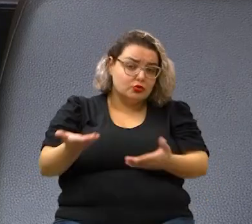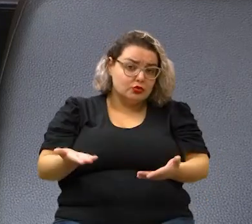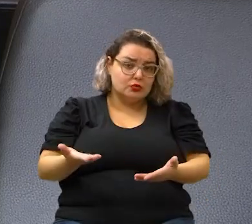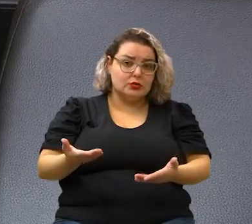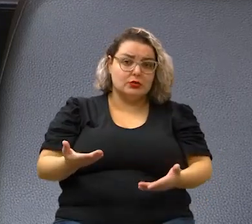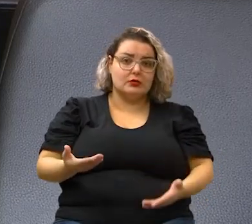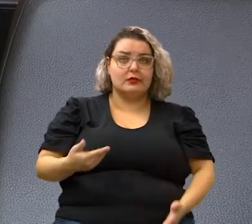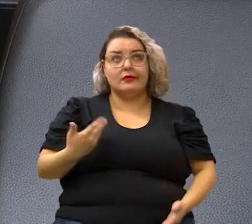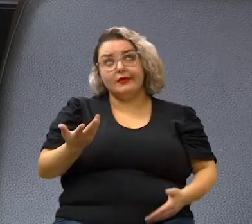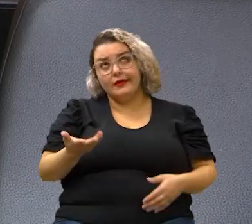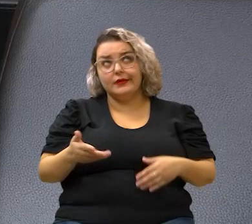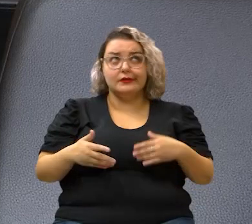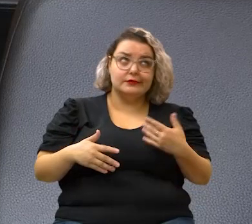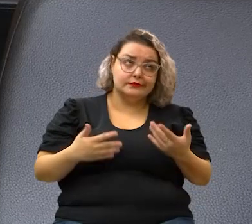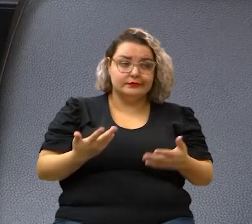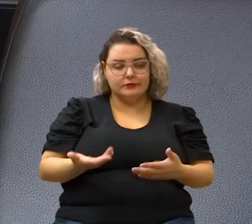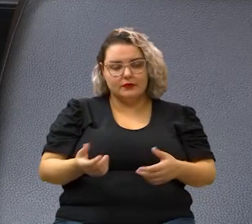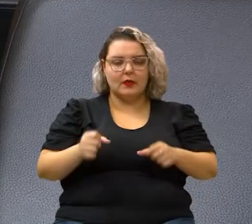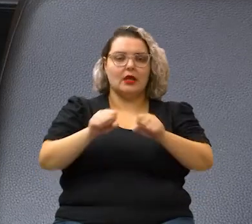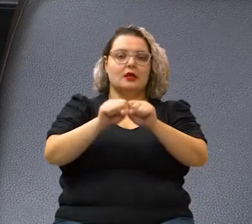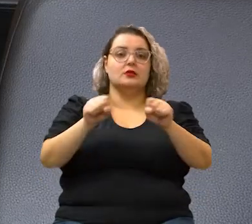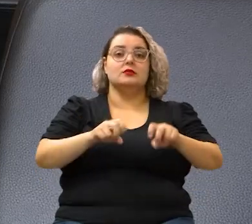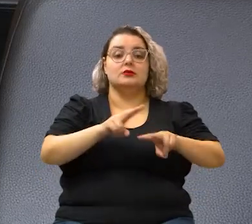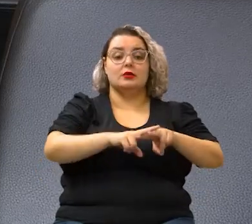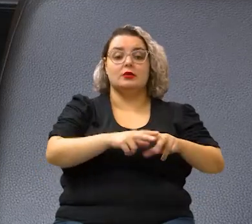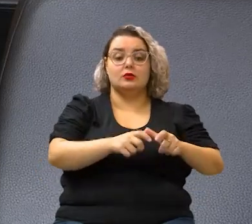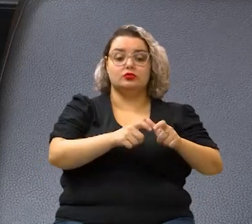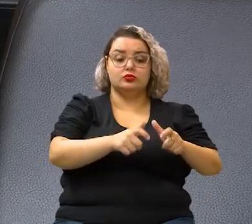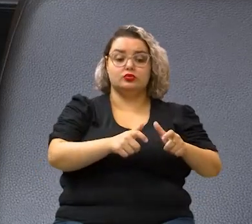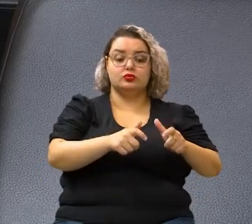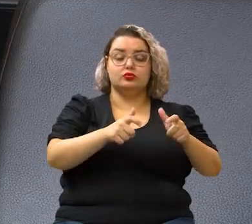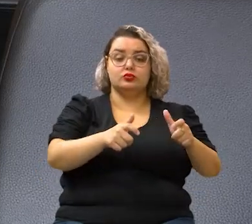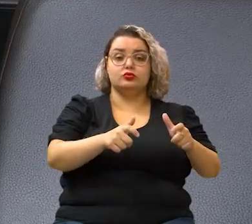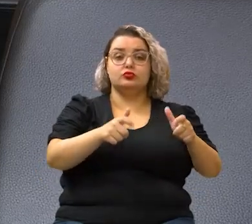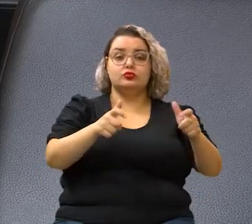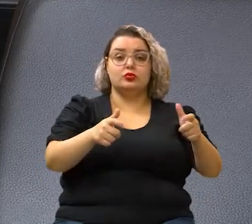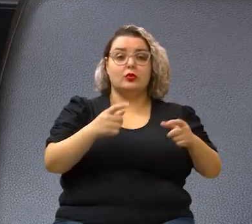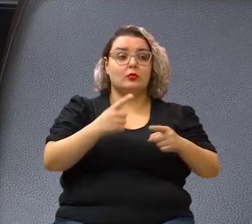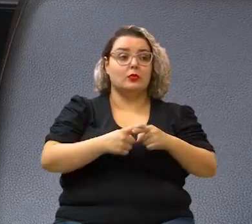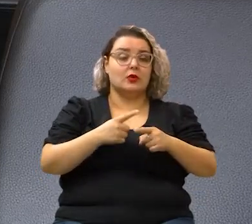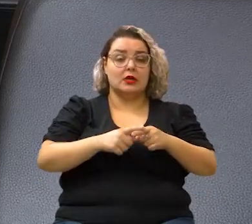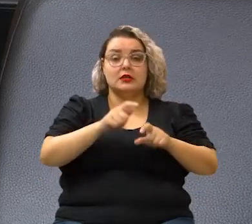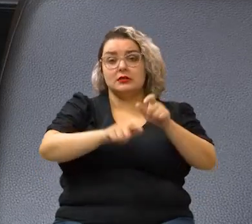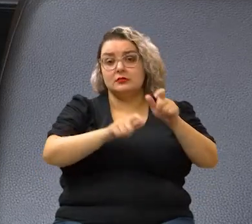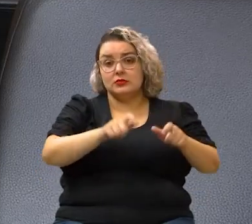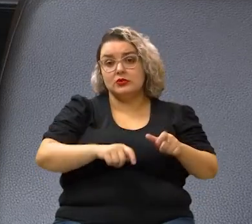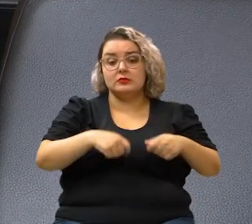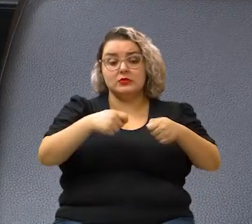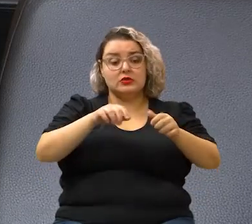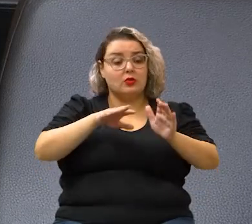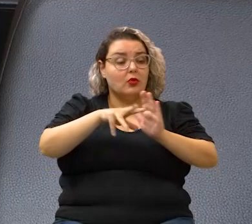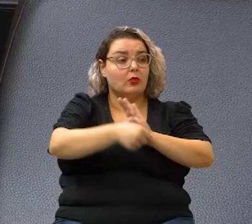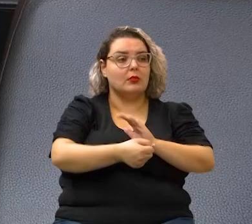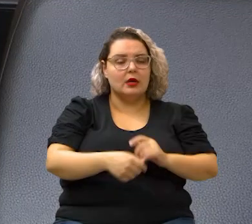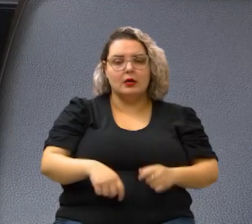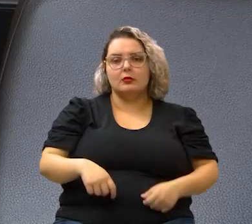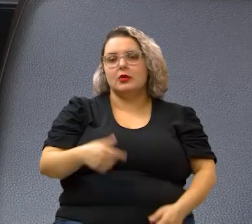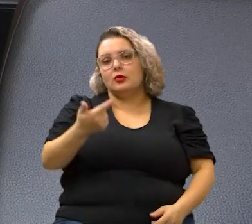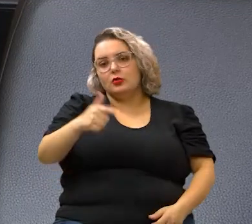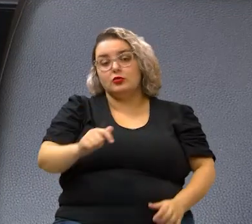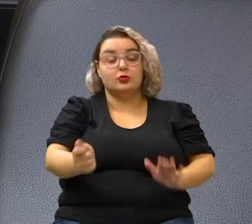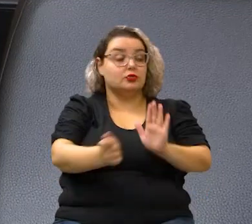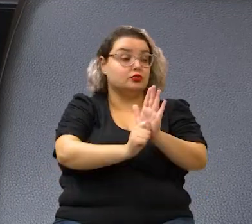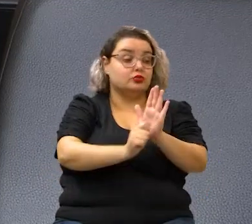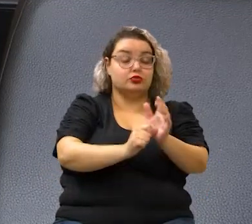ajuda, vive de lenga-lenga. O sistema prisional vai aumentando, porque essas pessoas precisam roubar para manter o vício. E